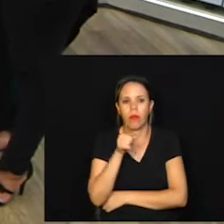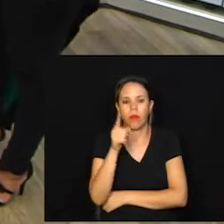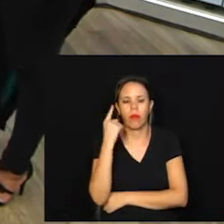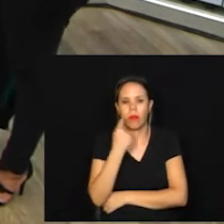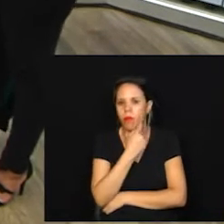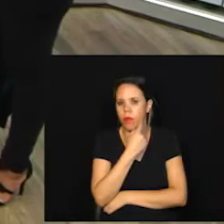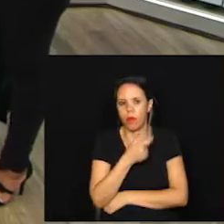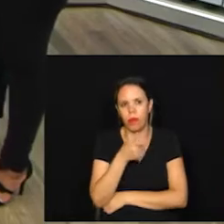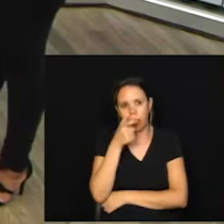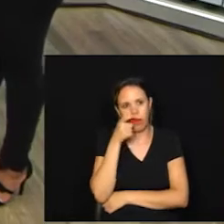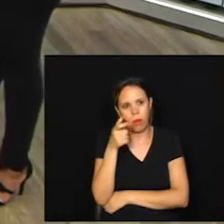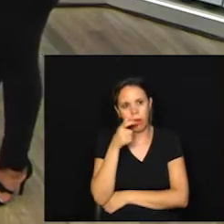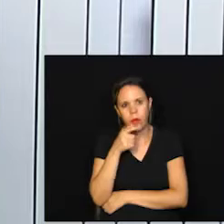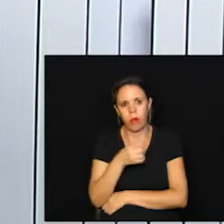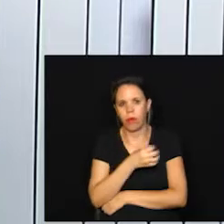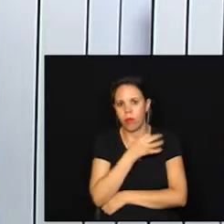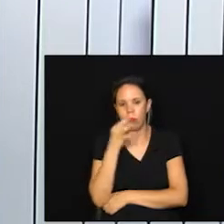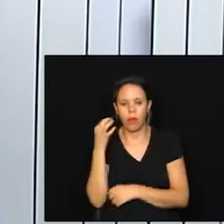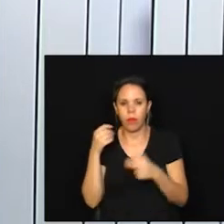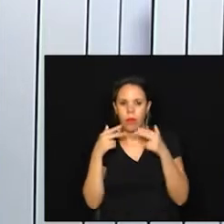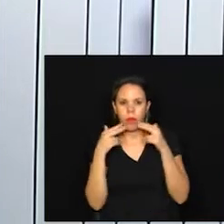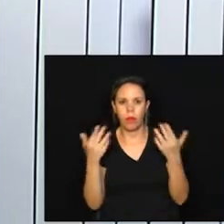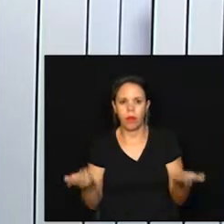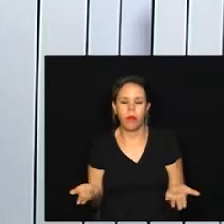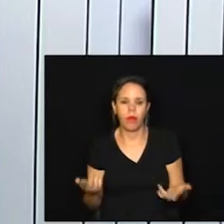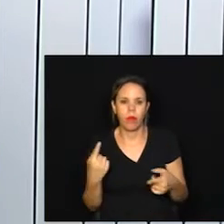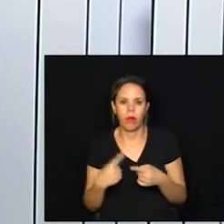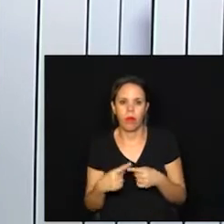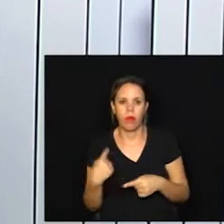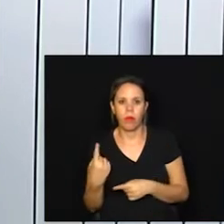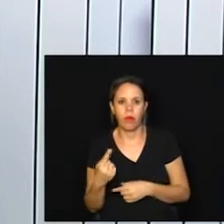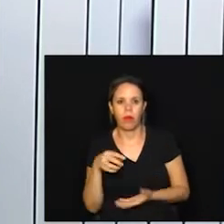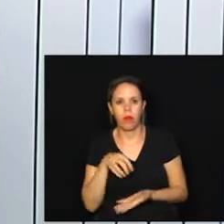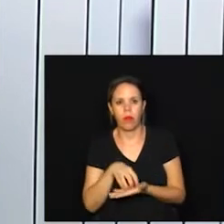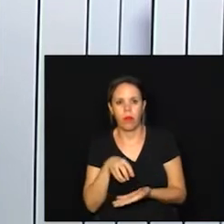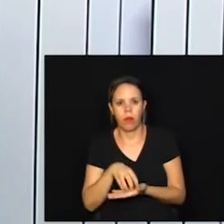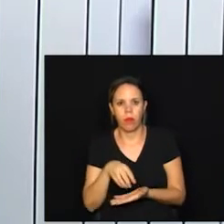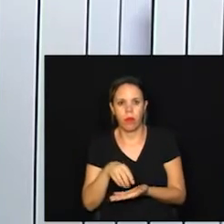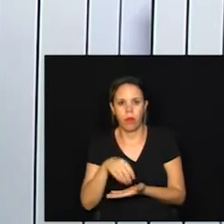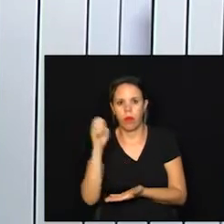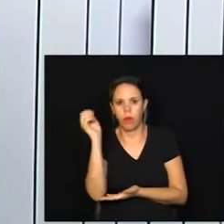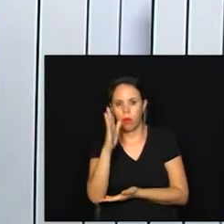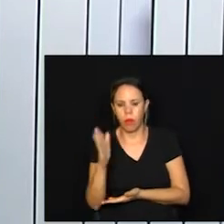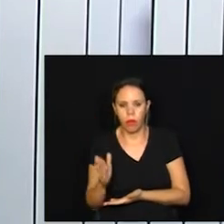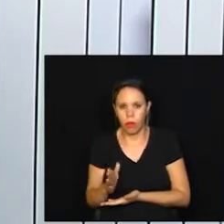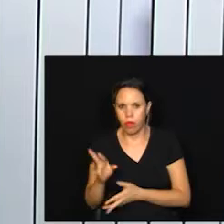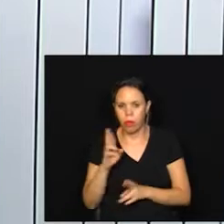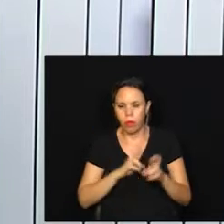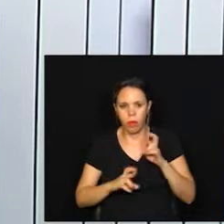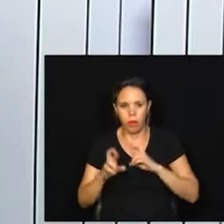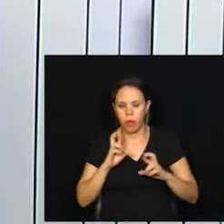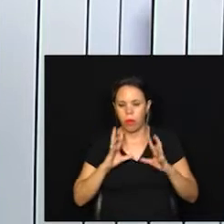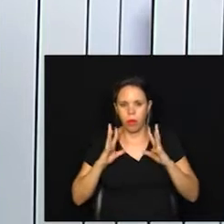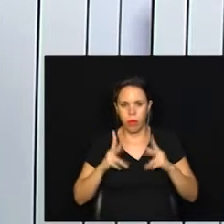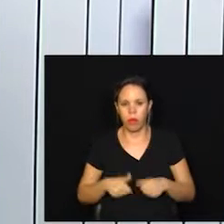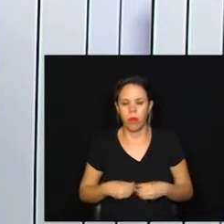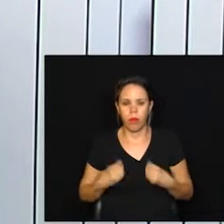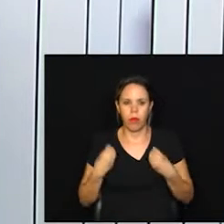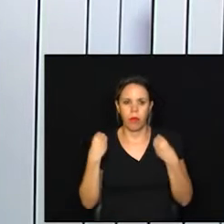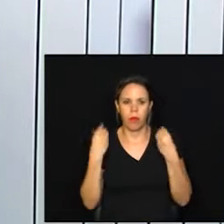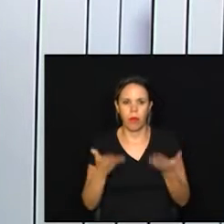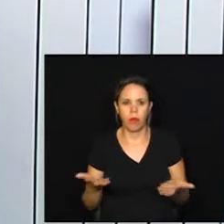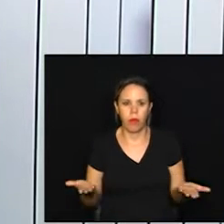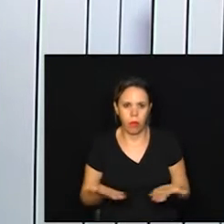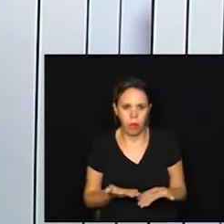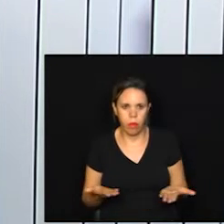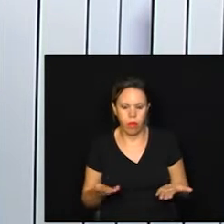nos acompanhando, uma ótima notícia, porque a Agência Nacional de Vigilância Sanitária concedeu